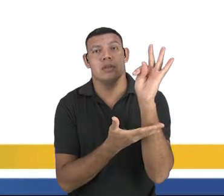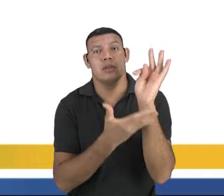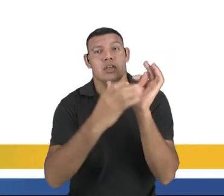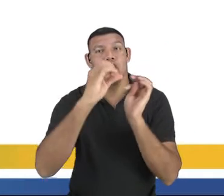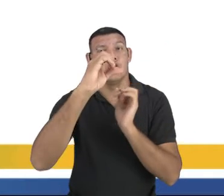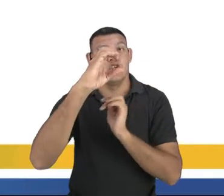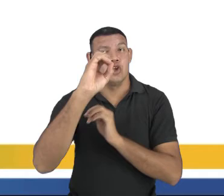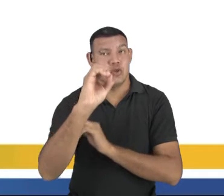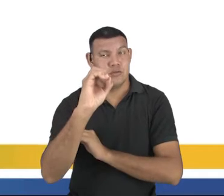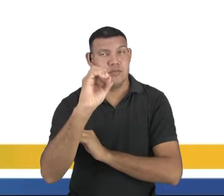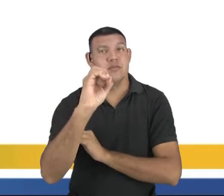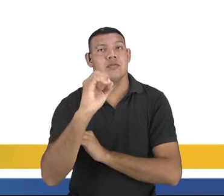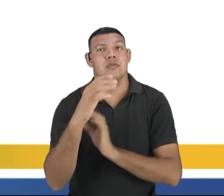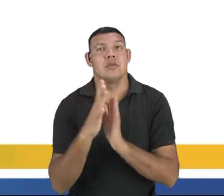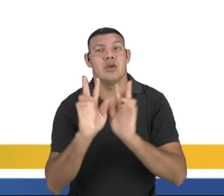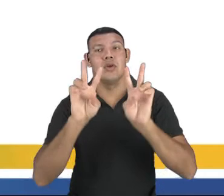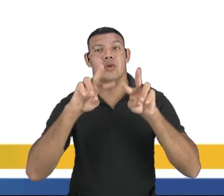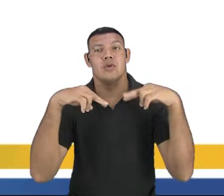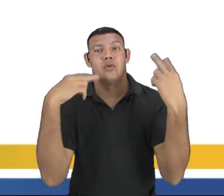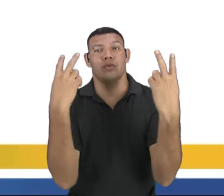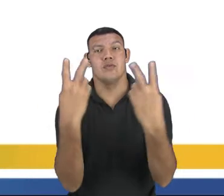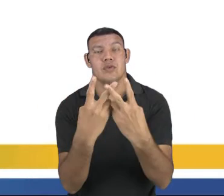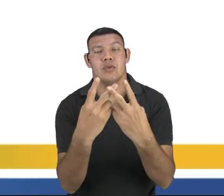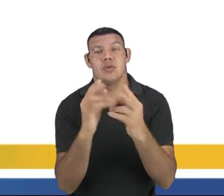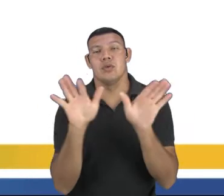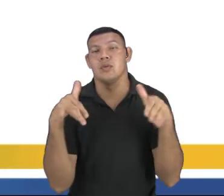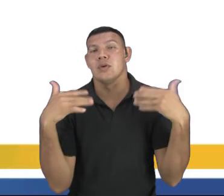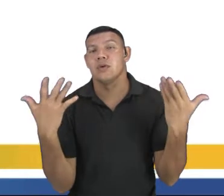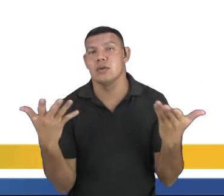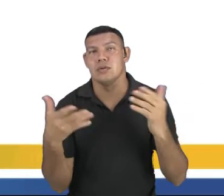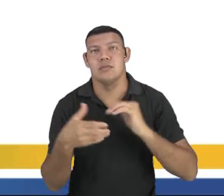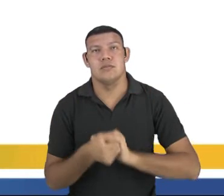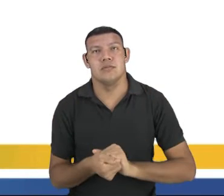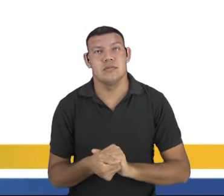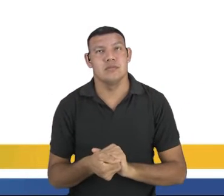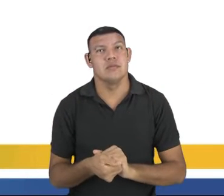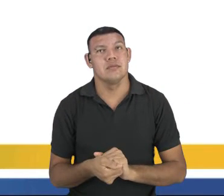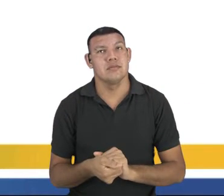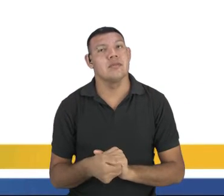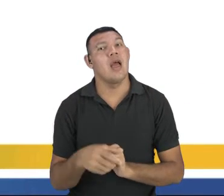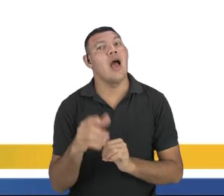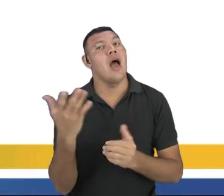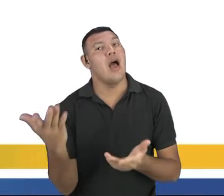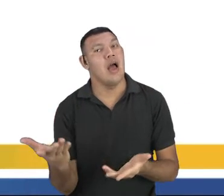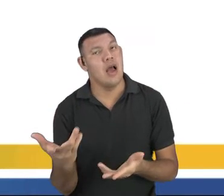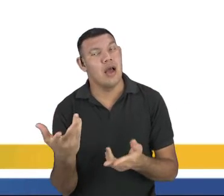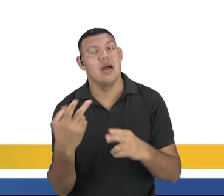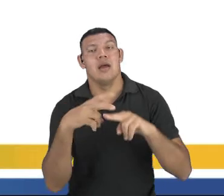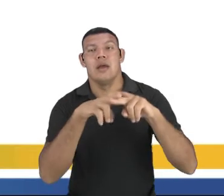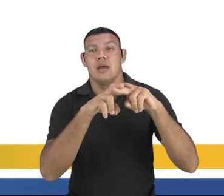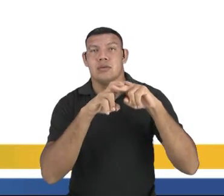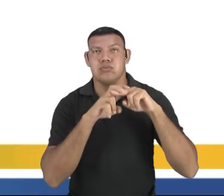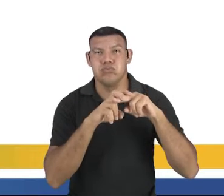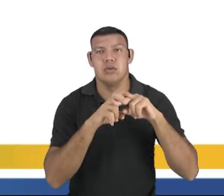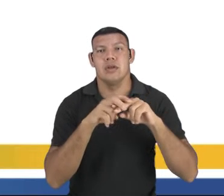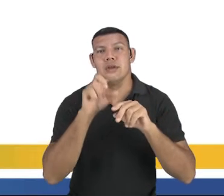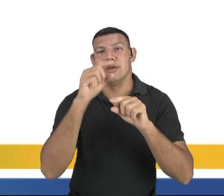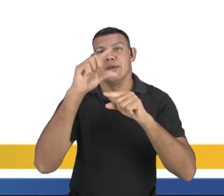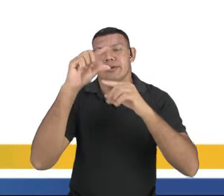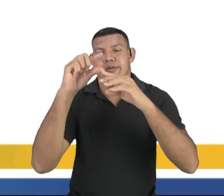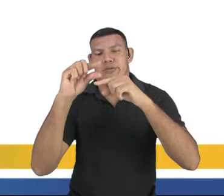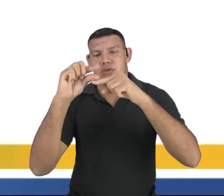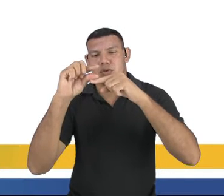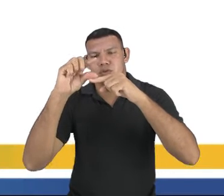para 90, qual é o volume do mercúrio que transborda? Opa, está pedindo isso aqui, ó. Vamos supor que ele é cortado bem aqui, né?